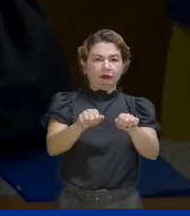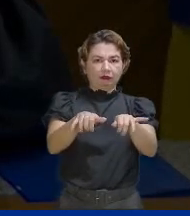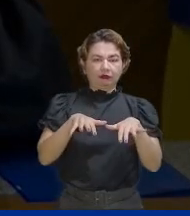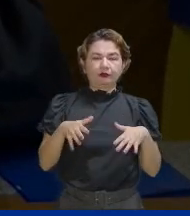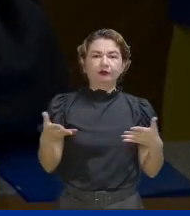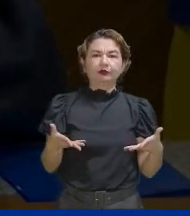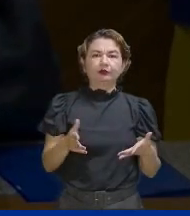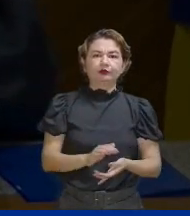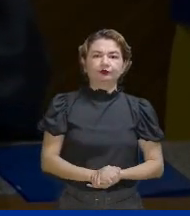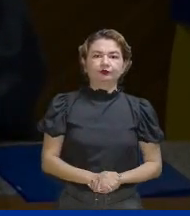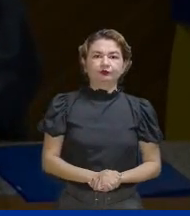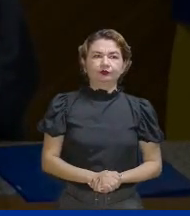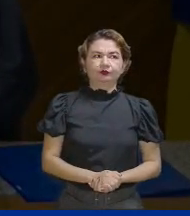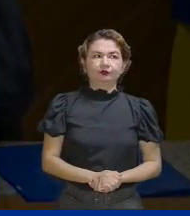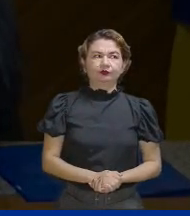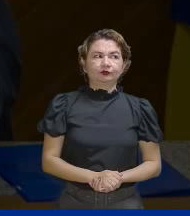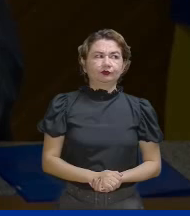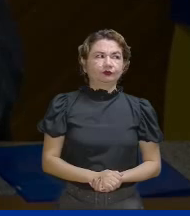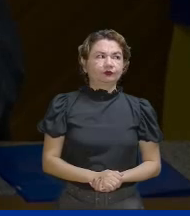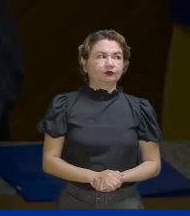judiciária.